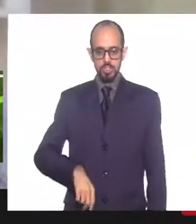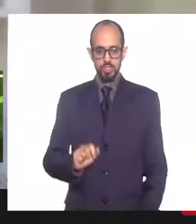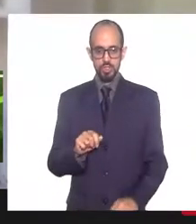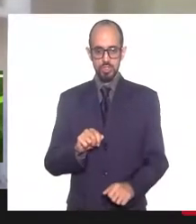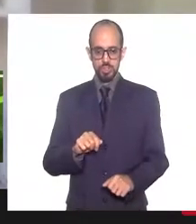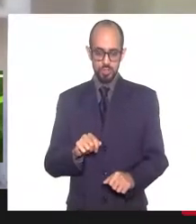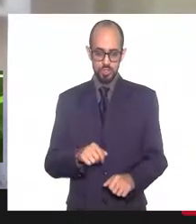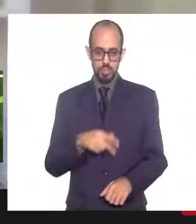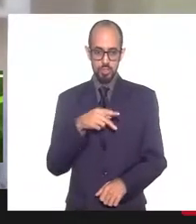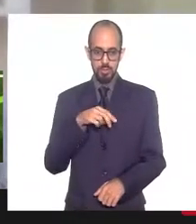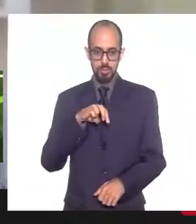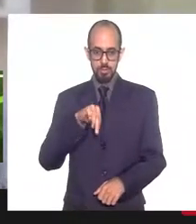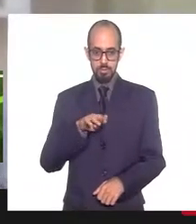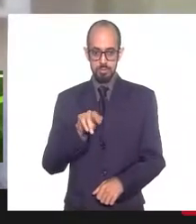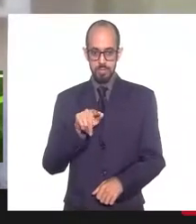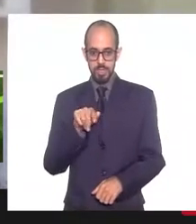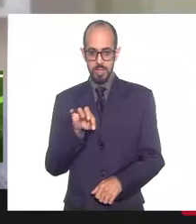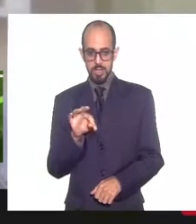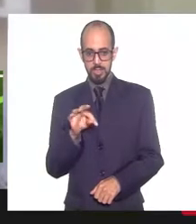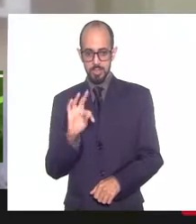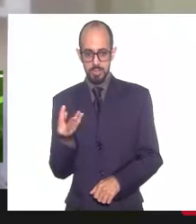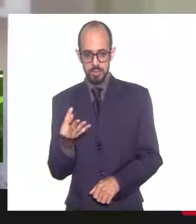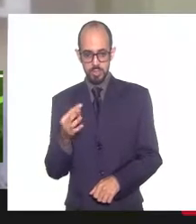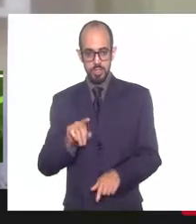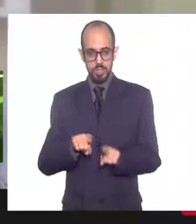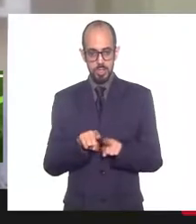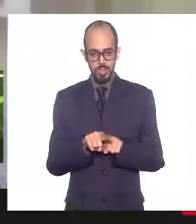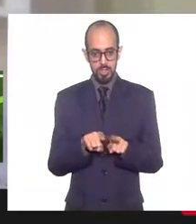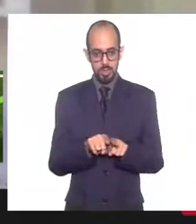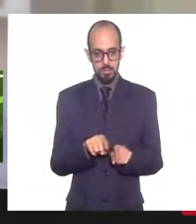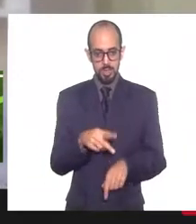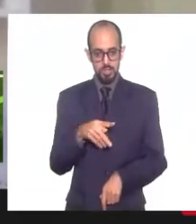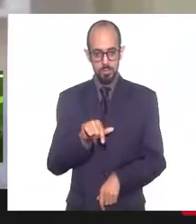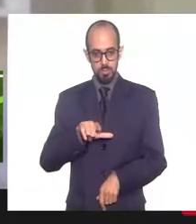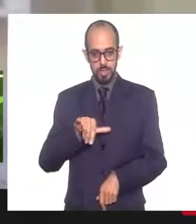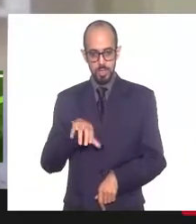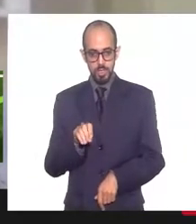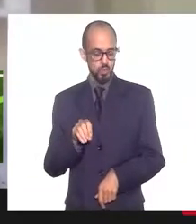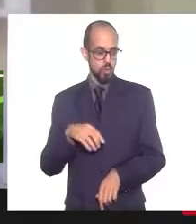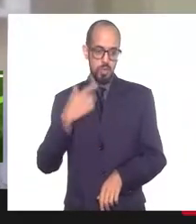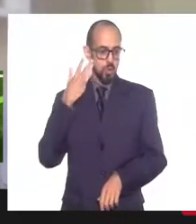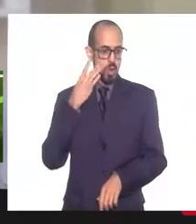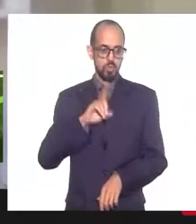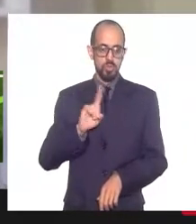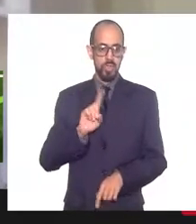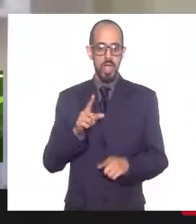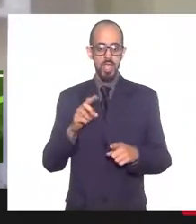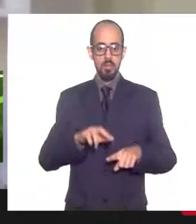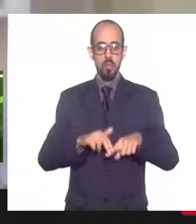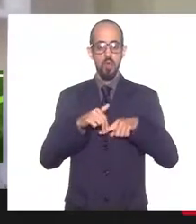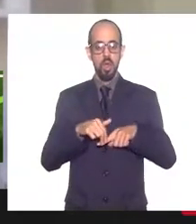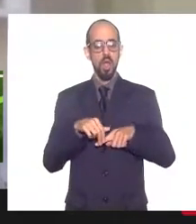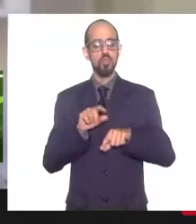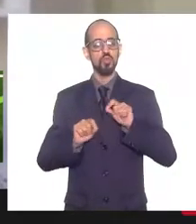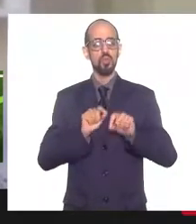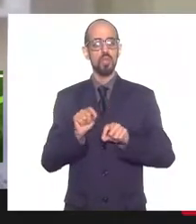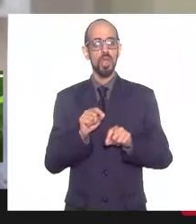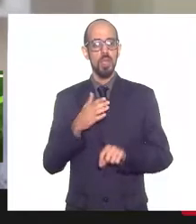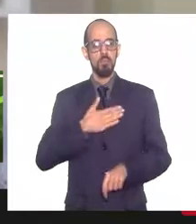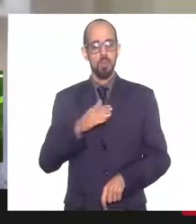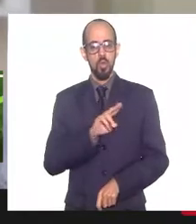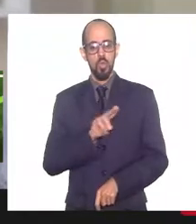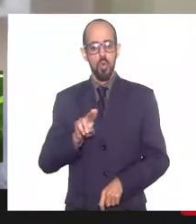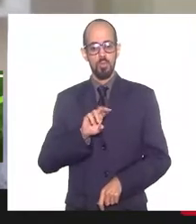sem direito a saber a verdadeira origem do meu sobrenome, da Silva, por força do racismo estrutural e